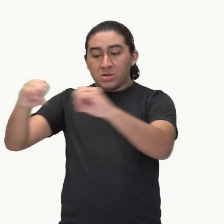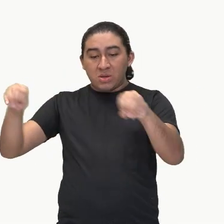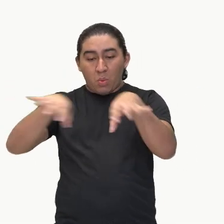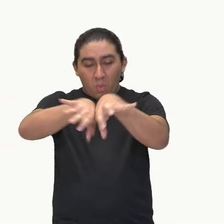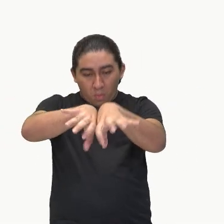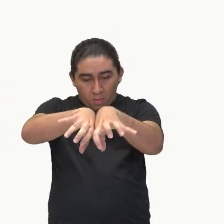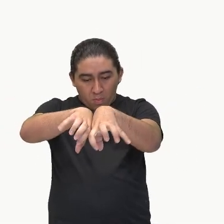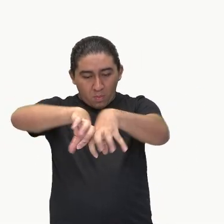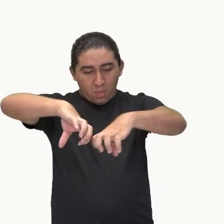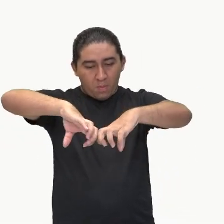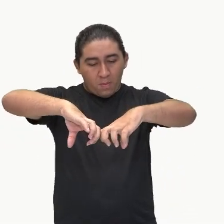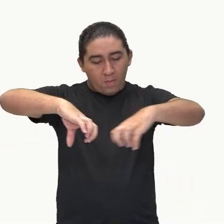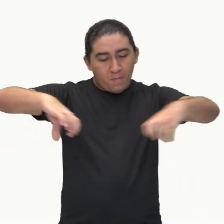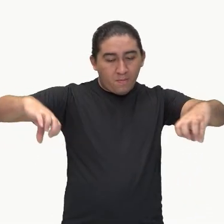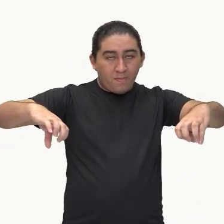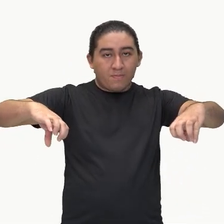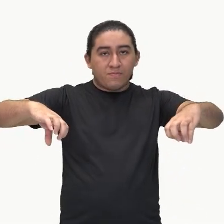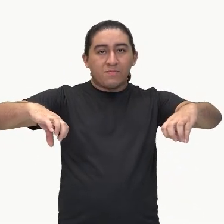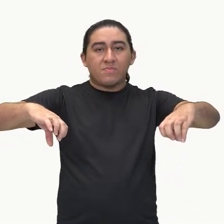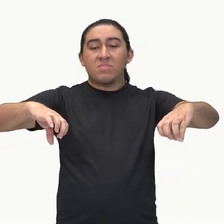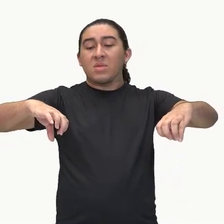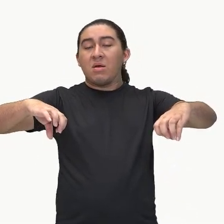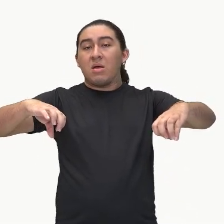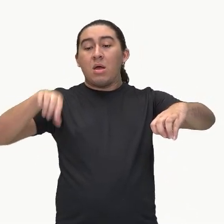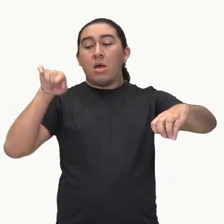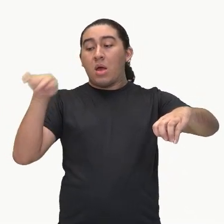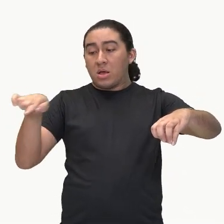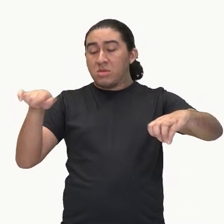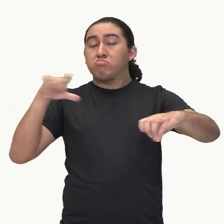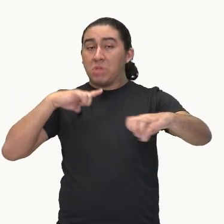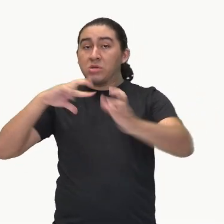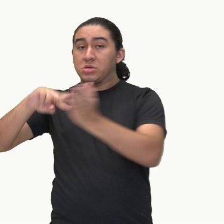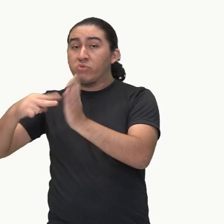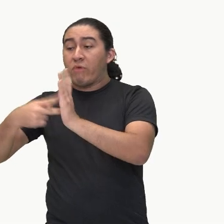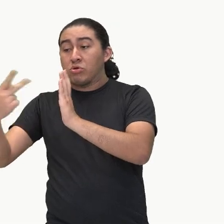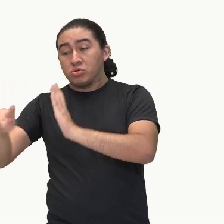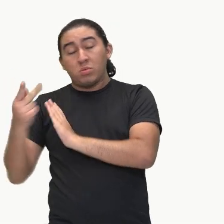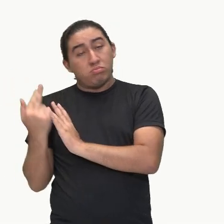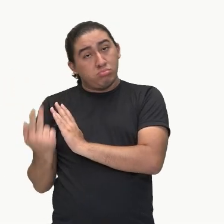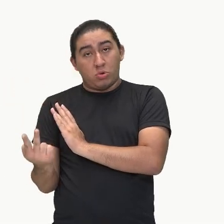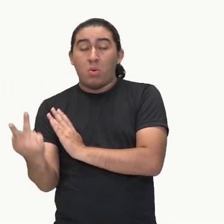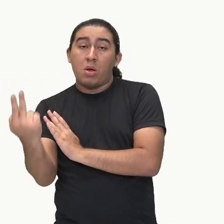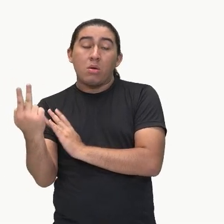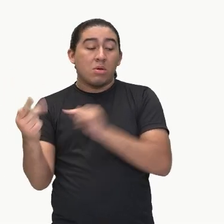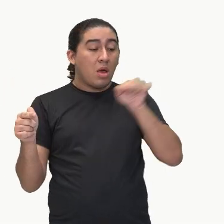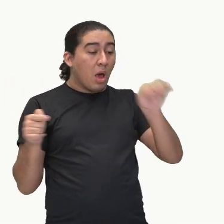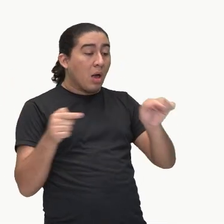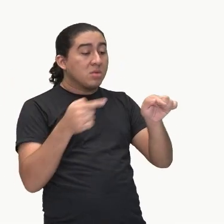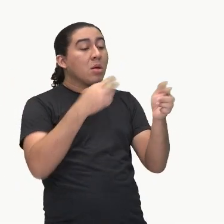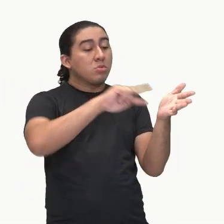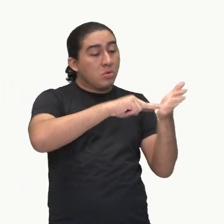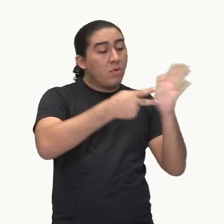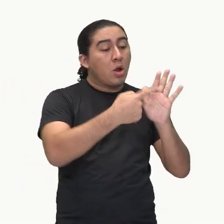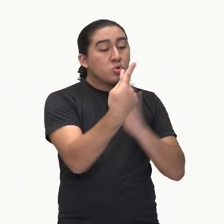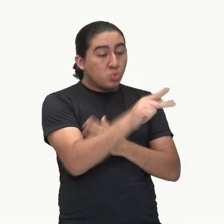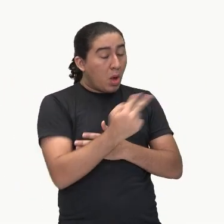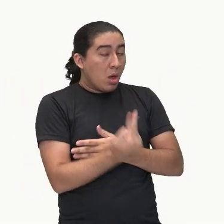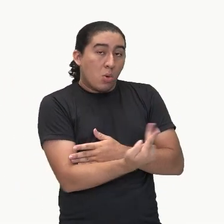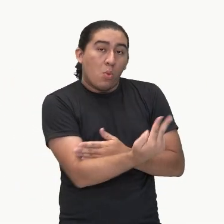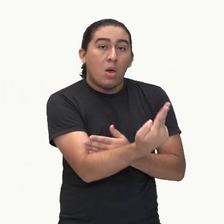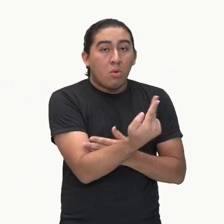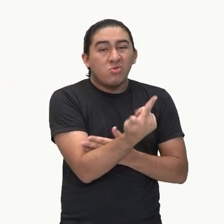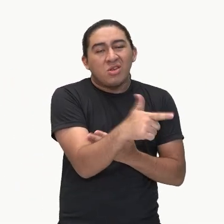períodos compostos por coordenação, elas vão permanecer sintaticamente